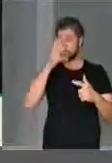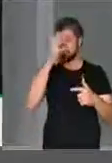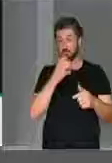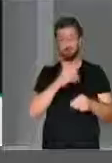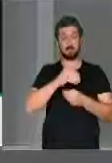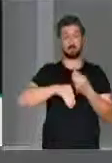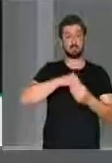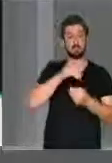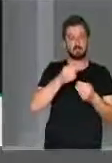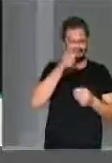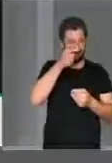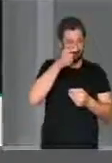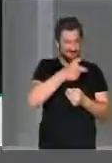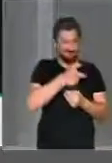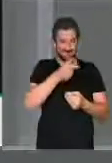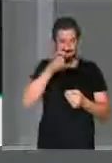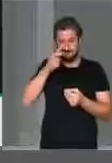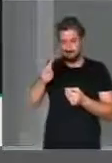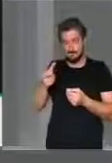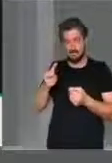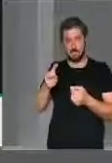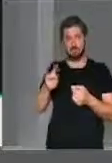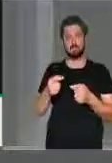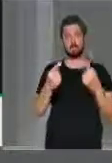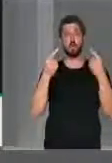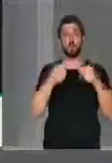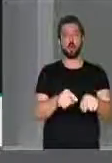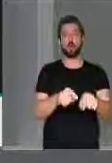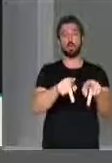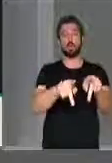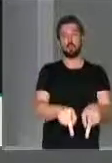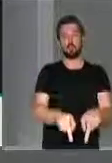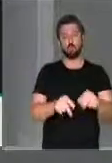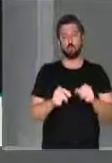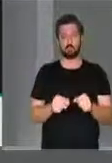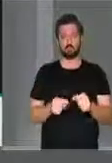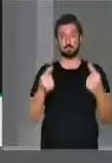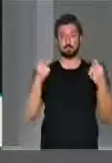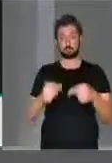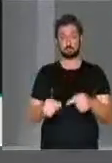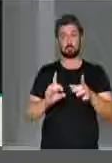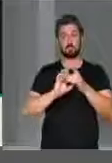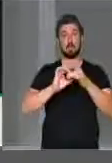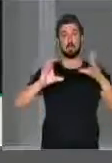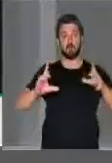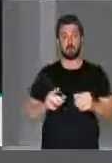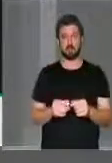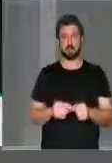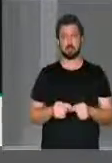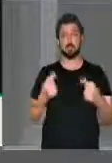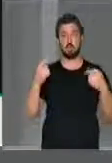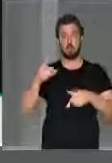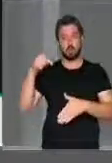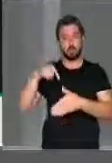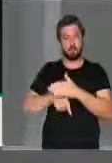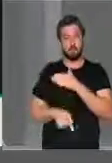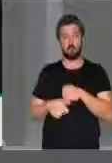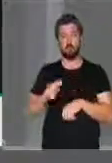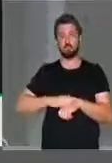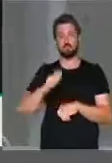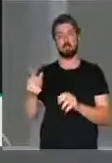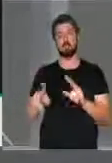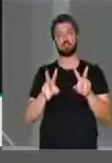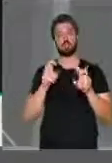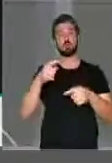uma mistura de interesses contra o cidadão brasileiro, contra a democracia e contra esse aprofundamento